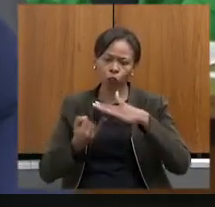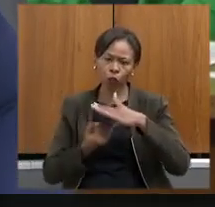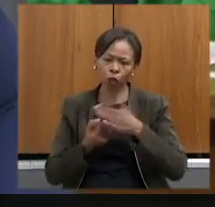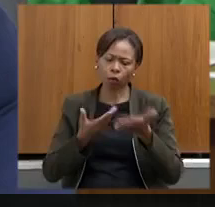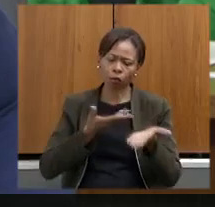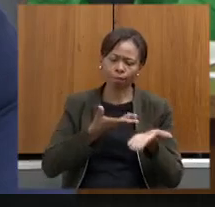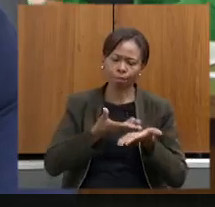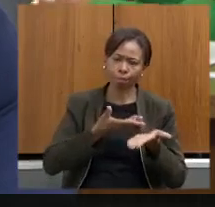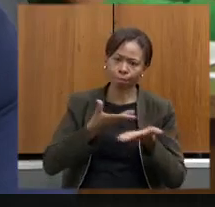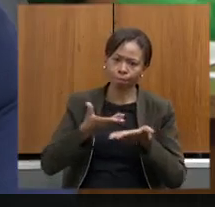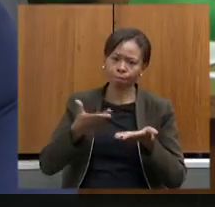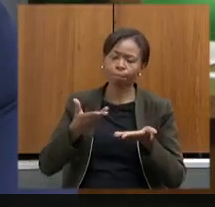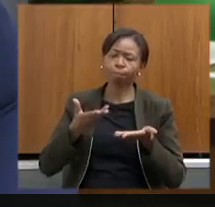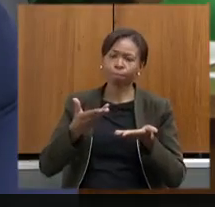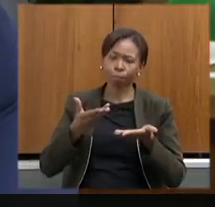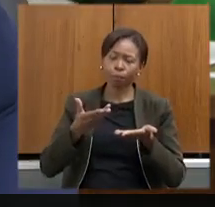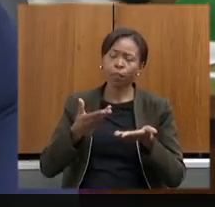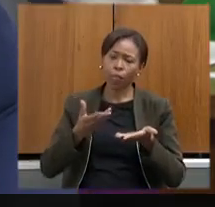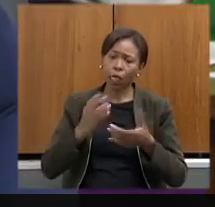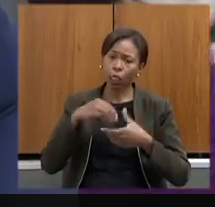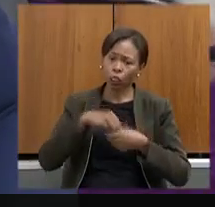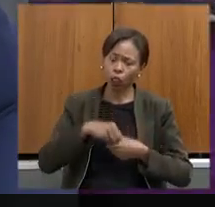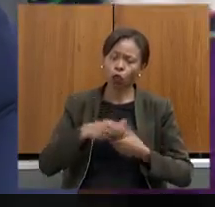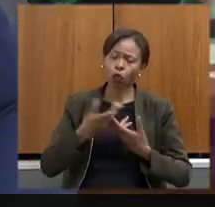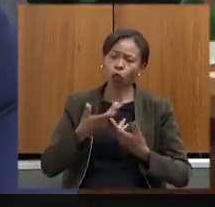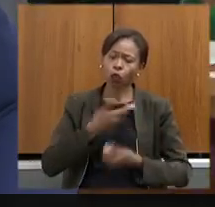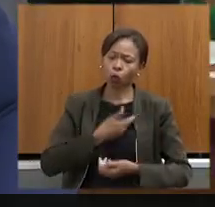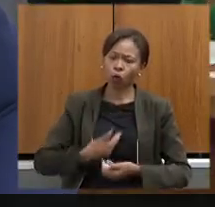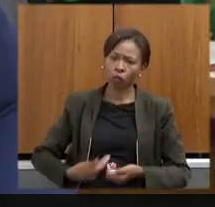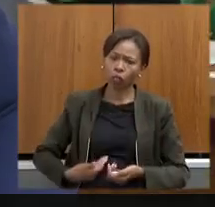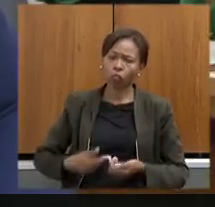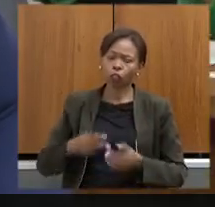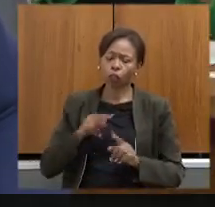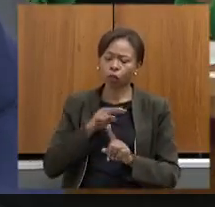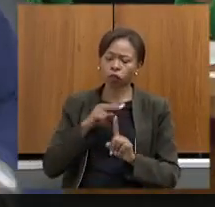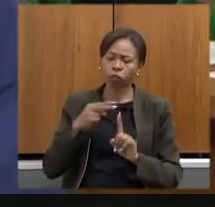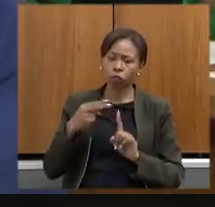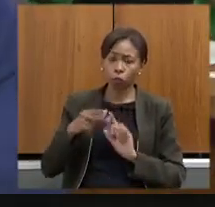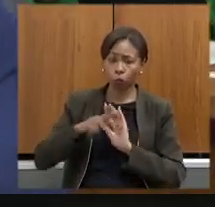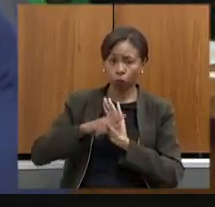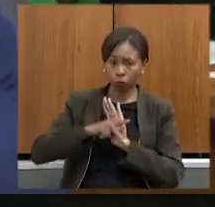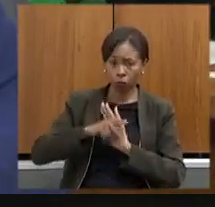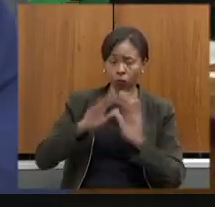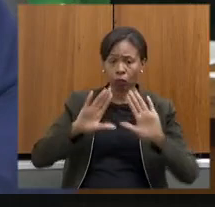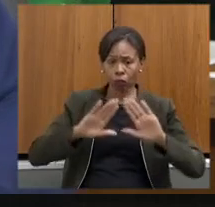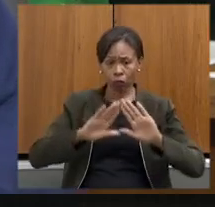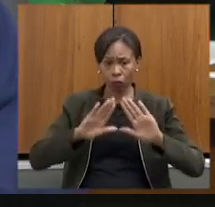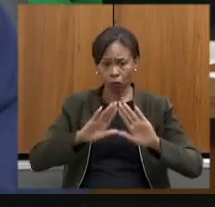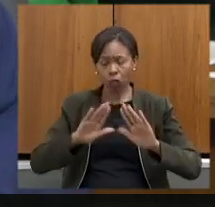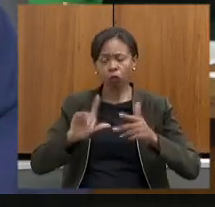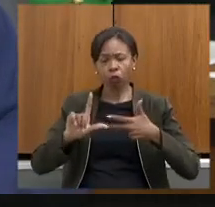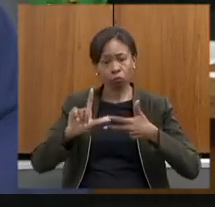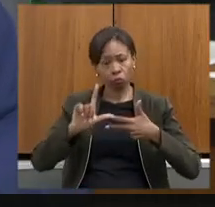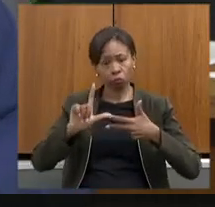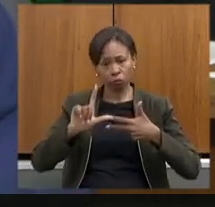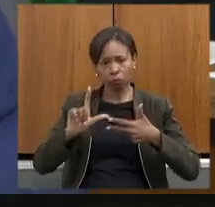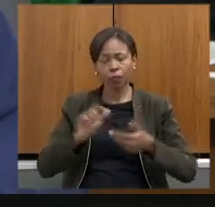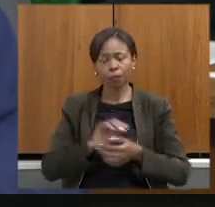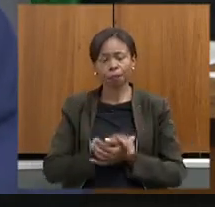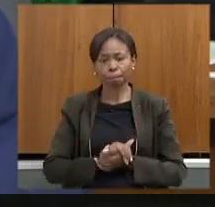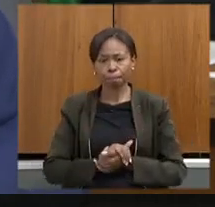dentro do governo a visão da Assembleia Legislativa do Poder Legislativo legitimamente eleito